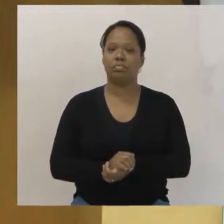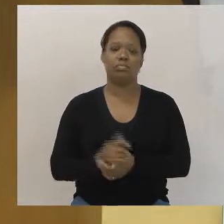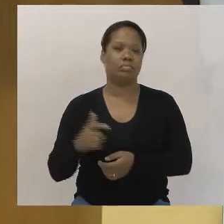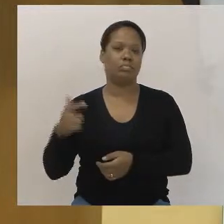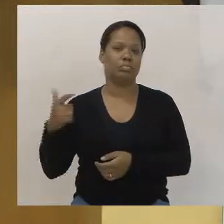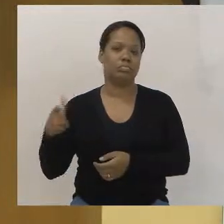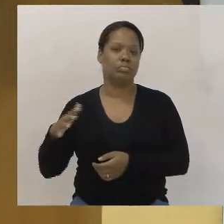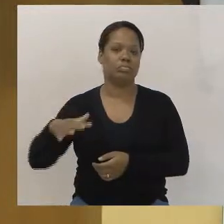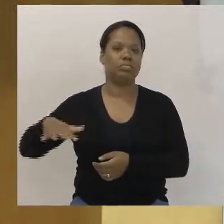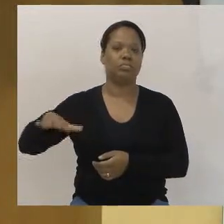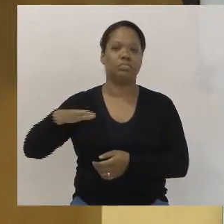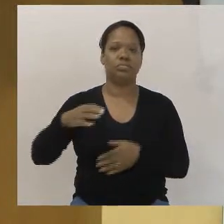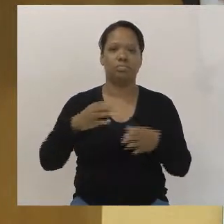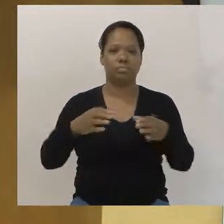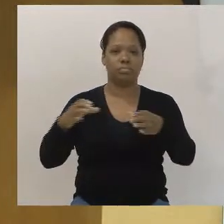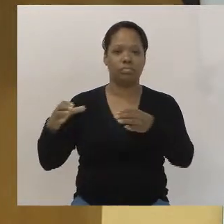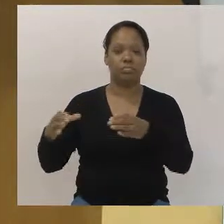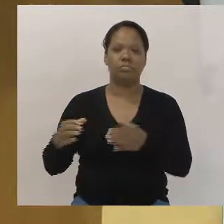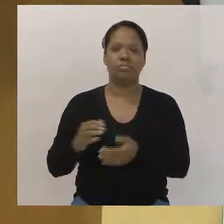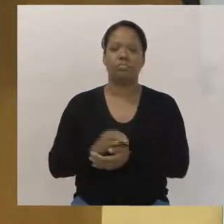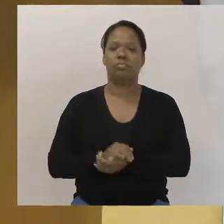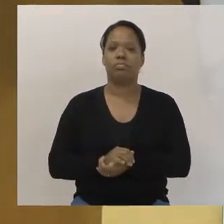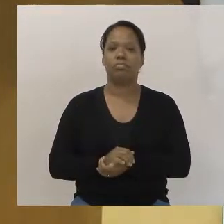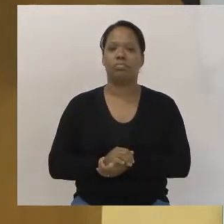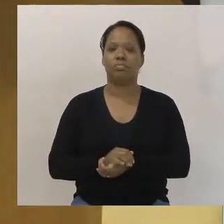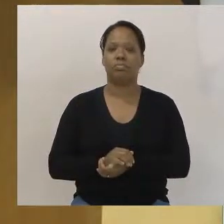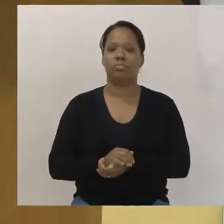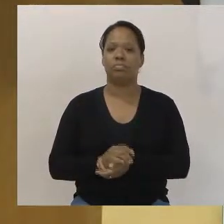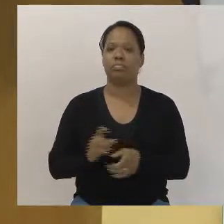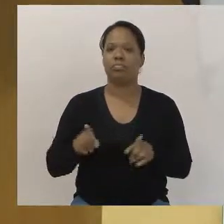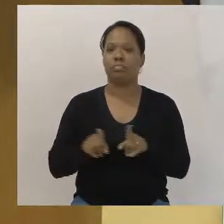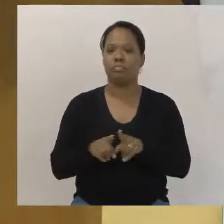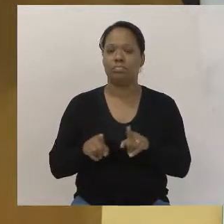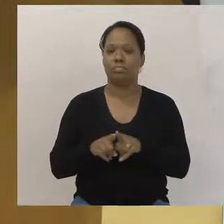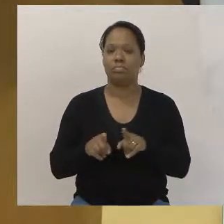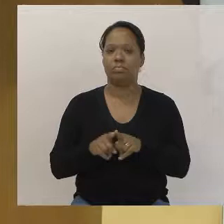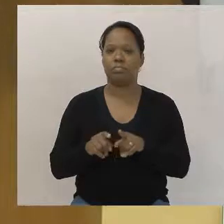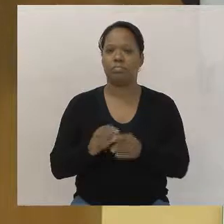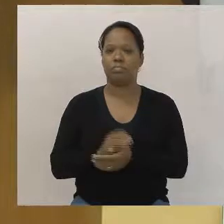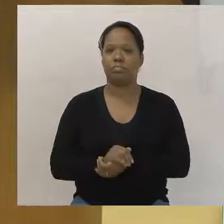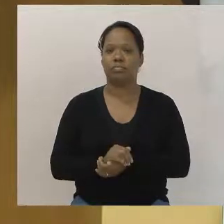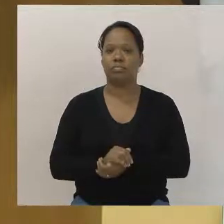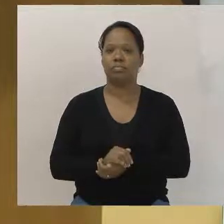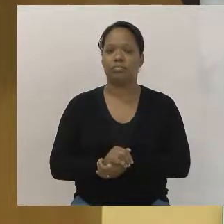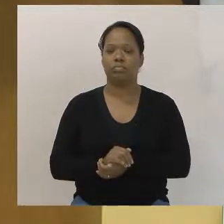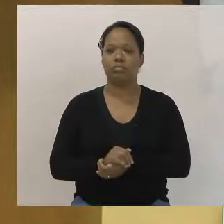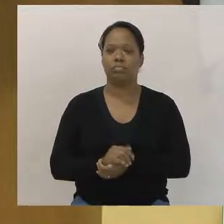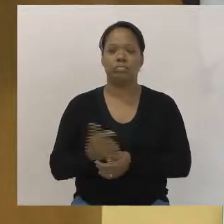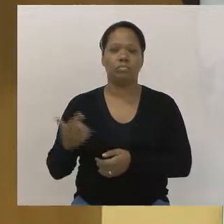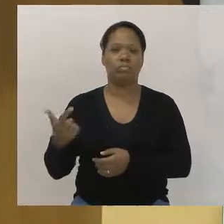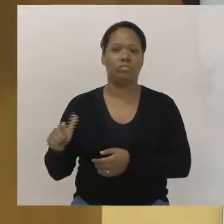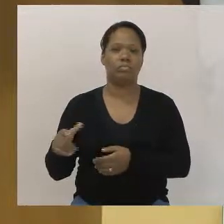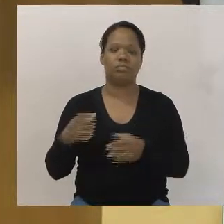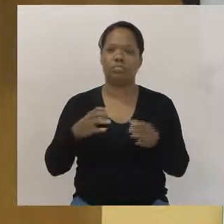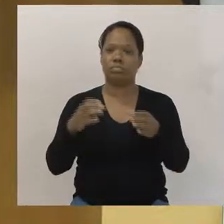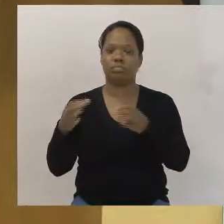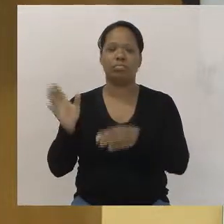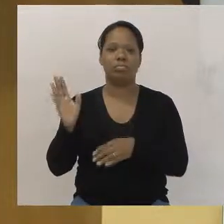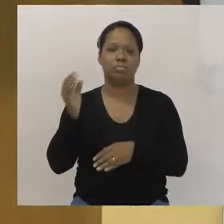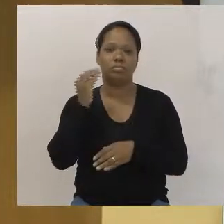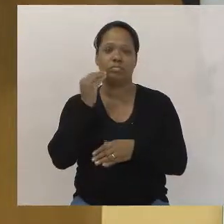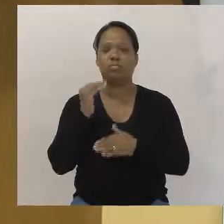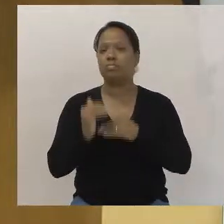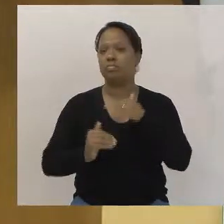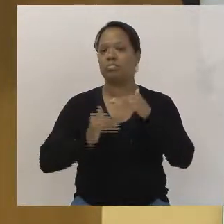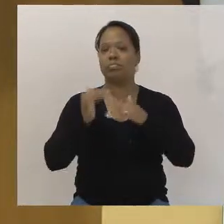outros eixos da cidade outras regiões da cidade também sigam o curso assim como outras regiões a experimentar o que é do